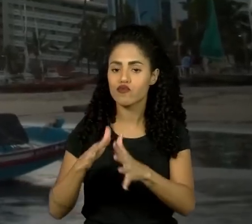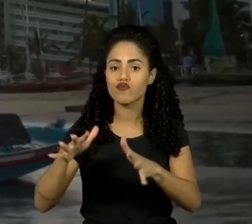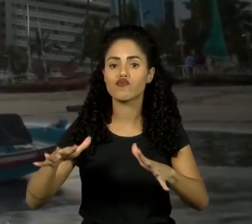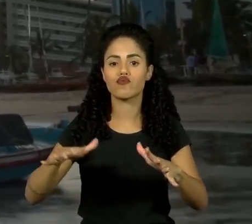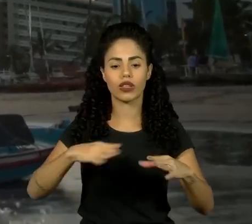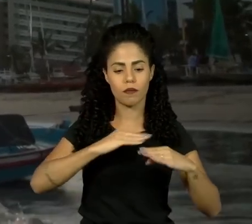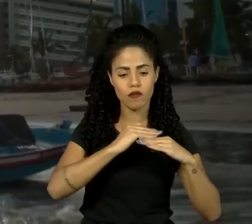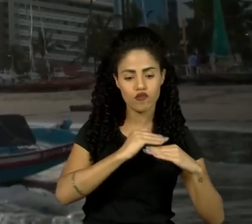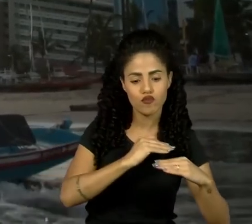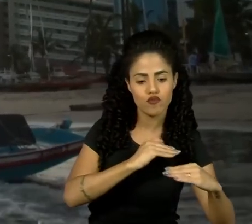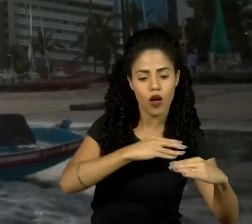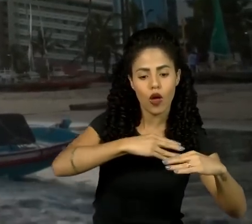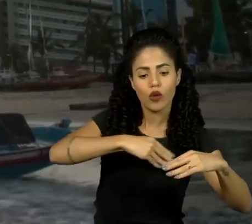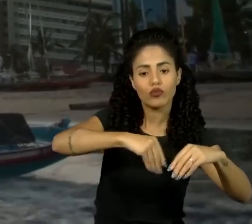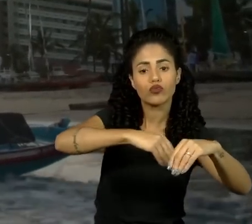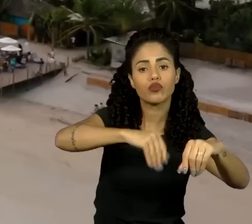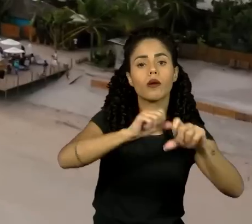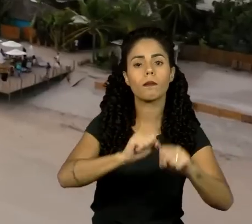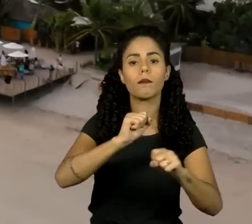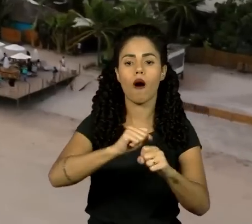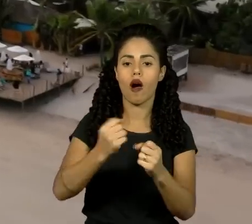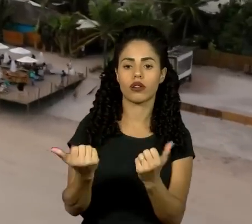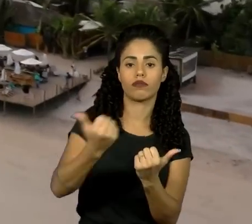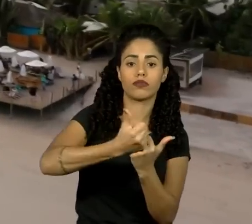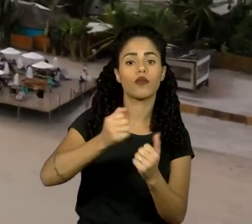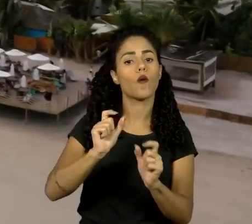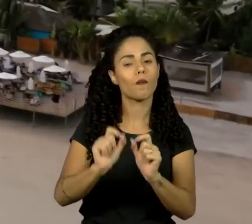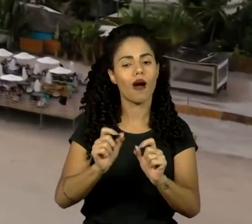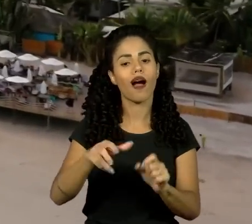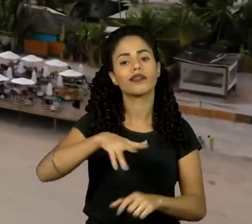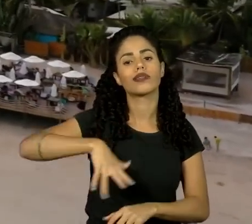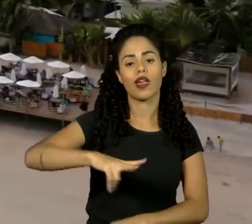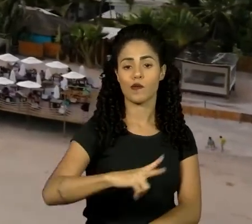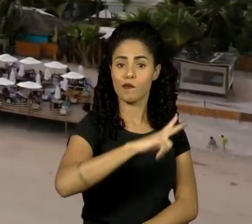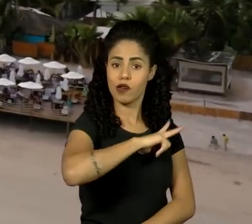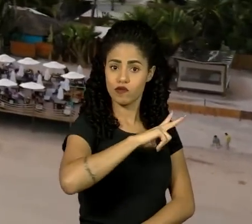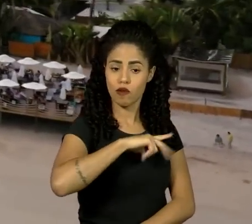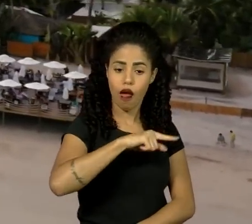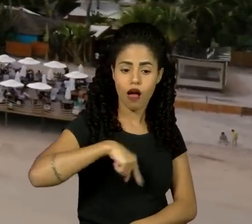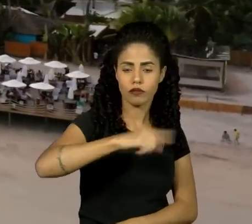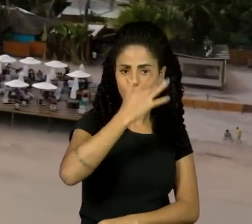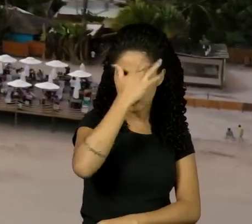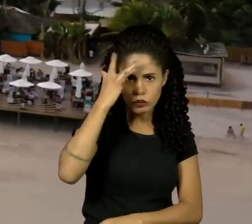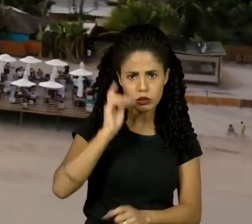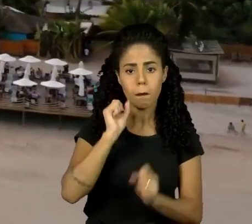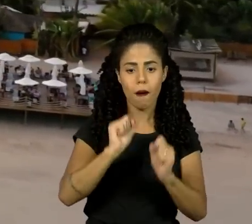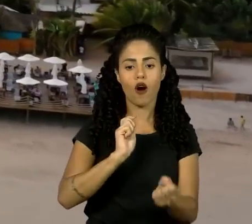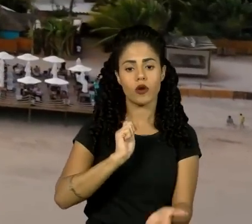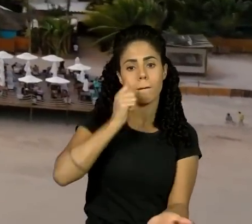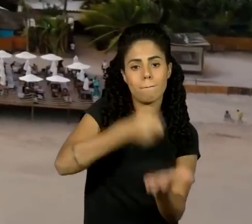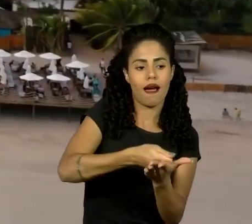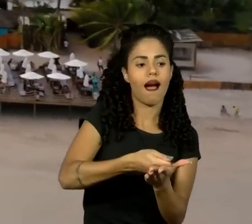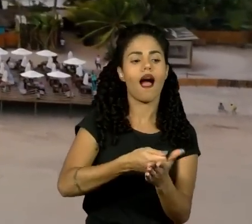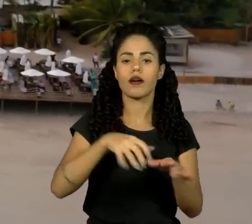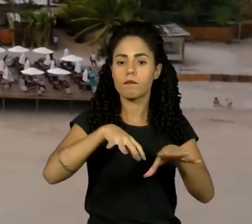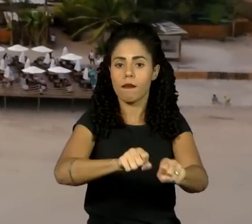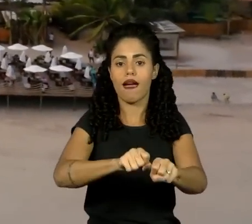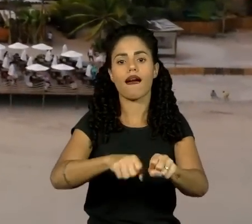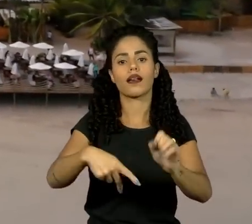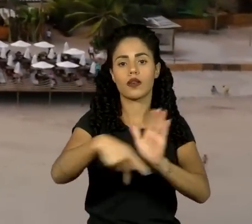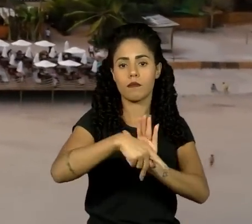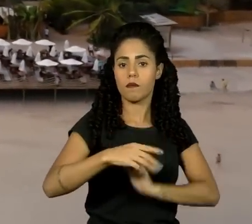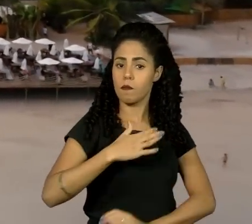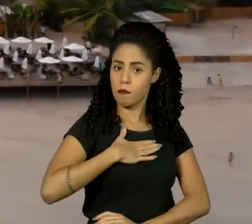a privatização das áreas à beira-mar. Atualmente, quem utiliza esses terrenos paga uma taxa de ocupação